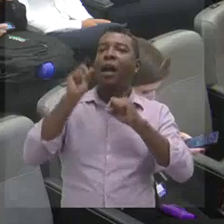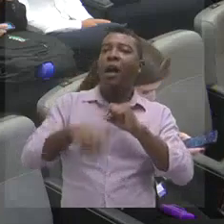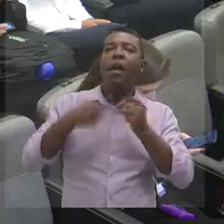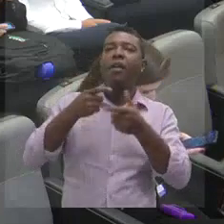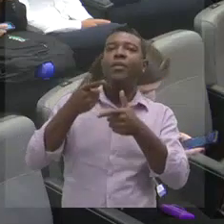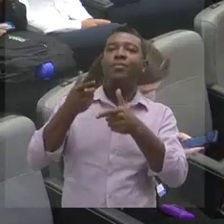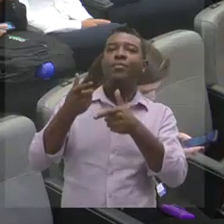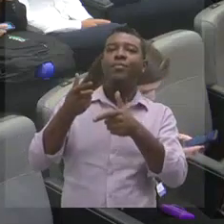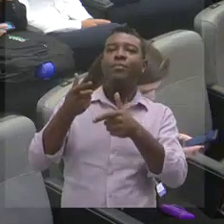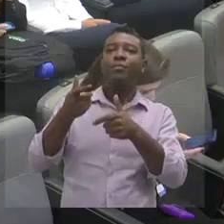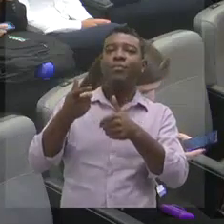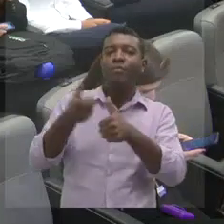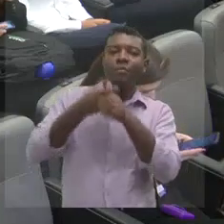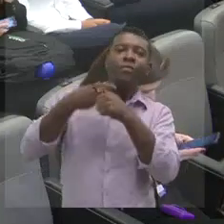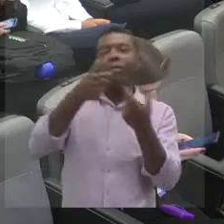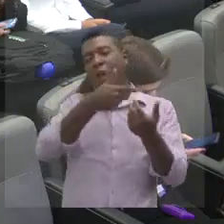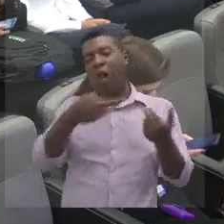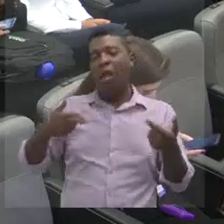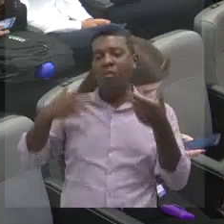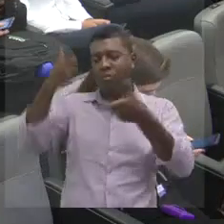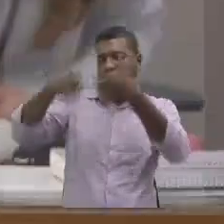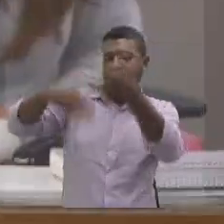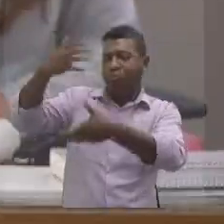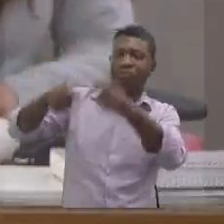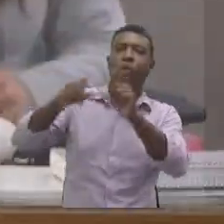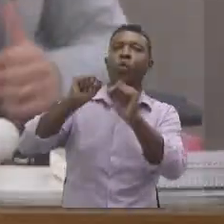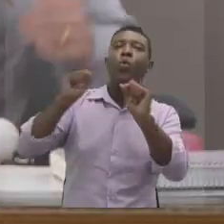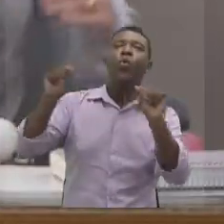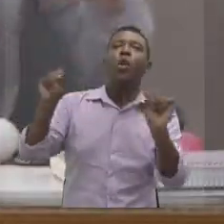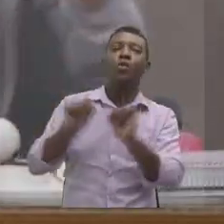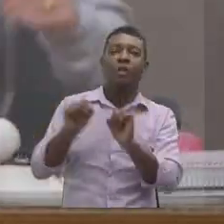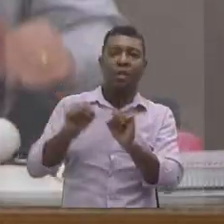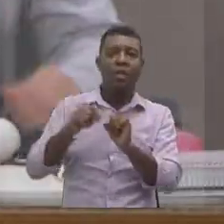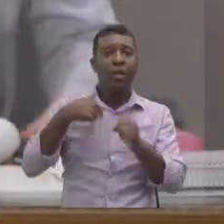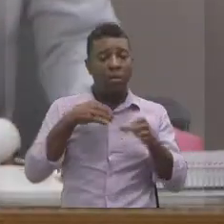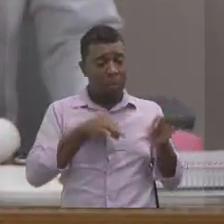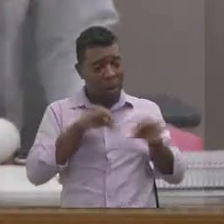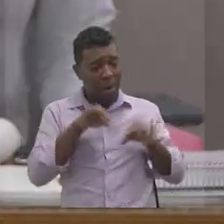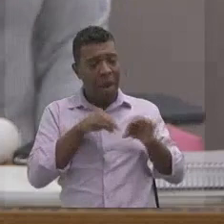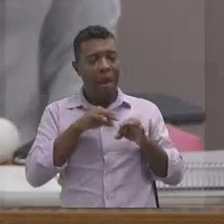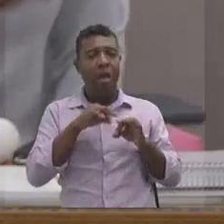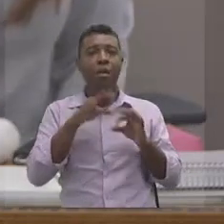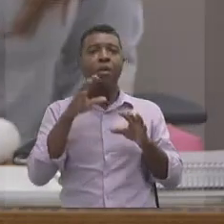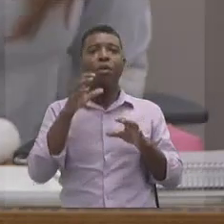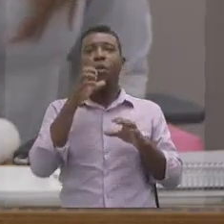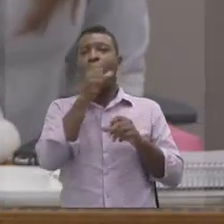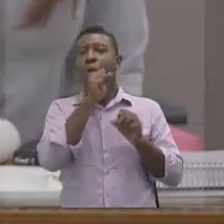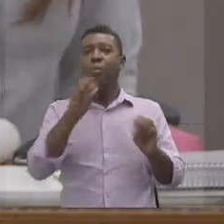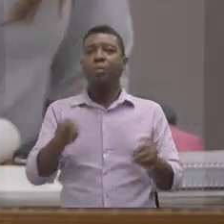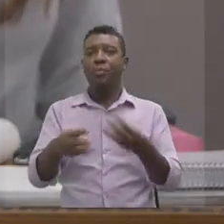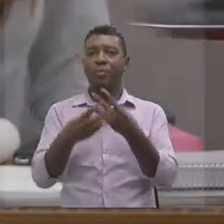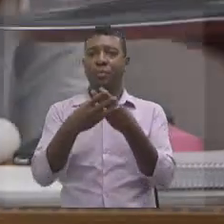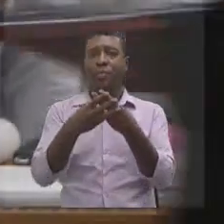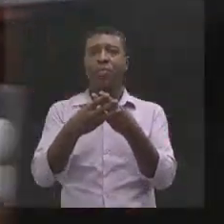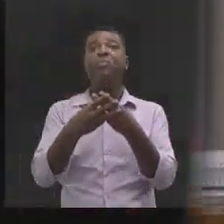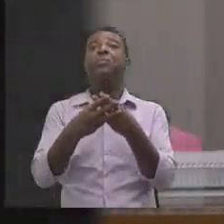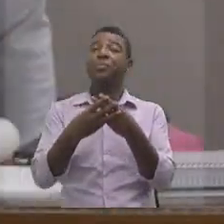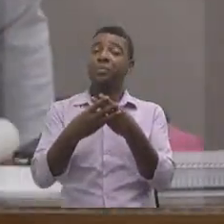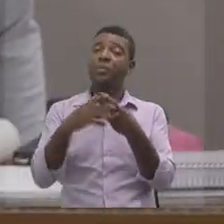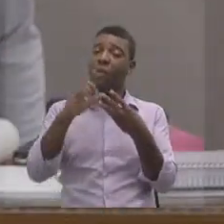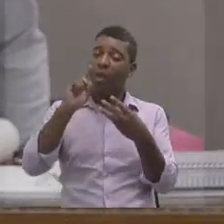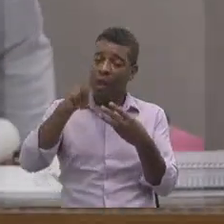a gente vem desempenhando na semifre eu preparei aqui Uma Breve apresentação e vai ser uma satisfação depois também a gente poder